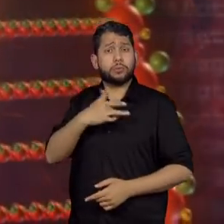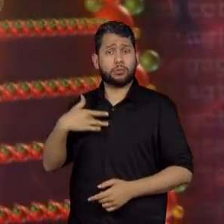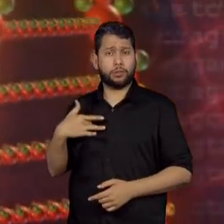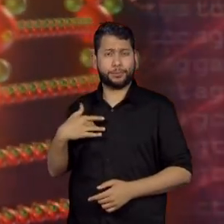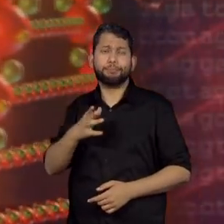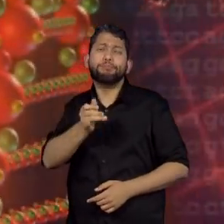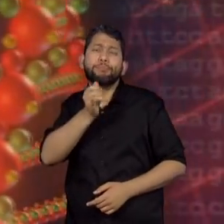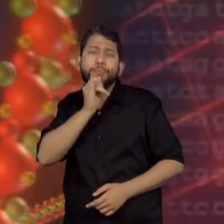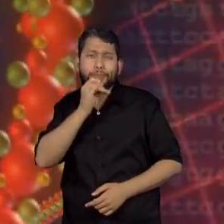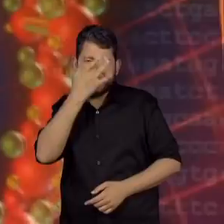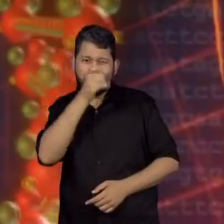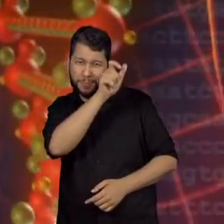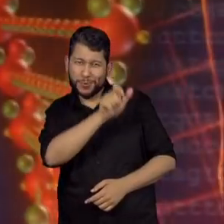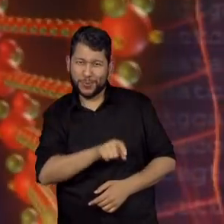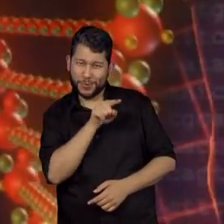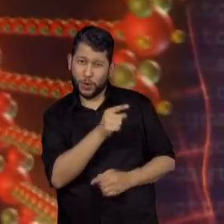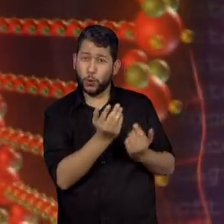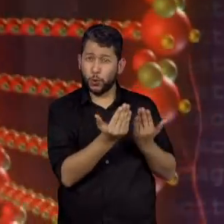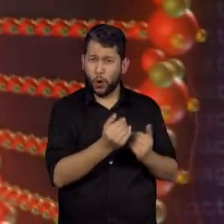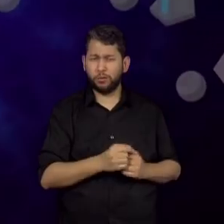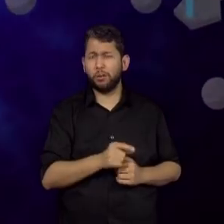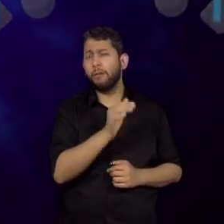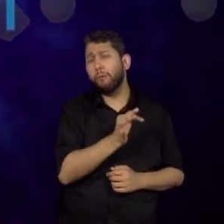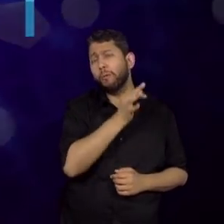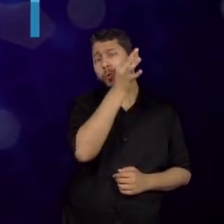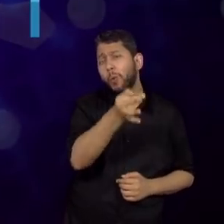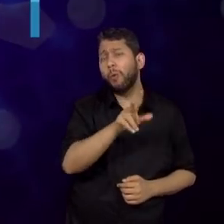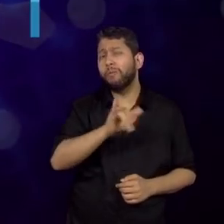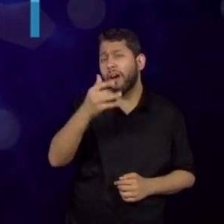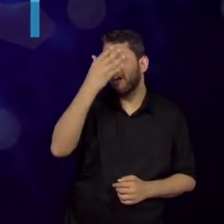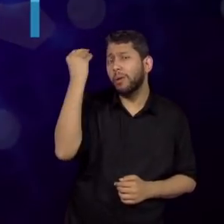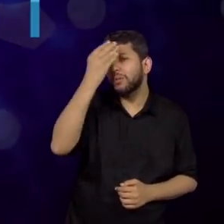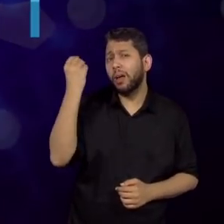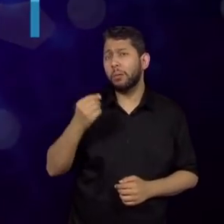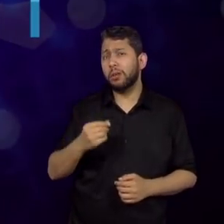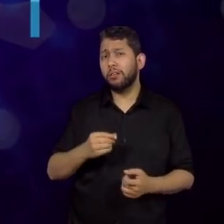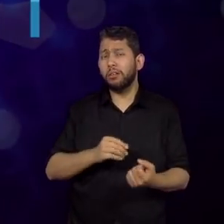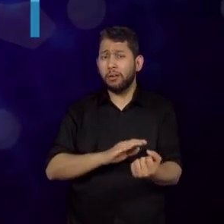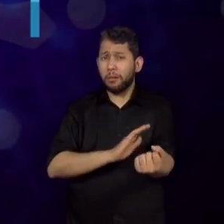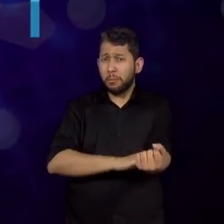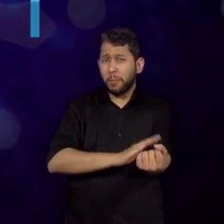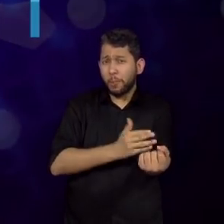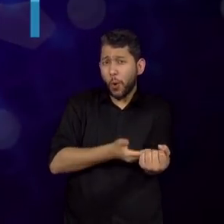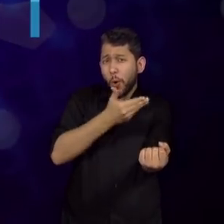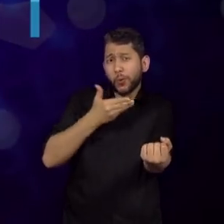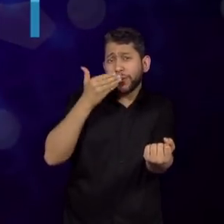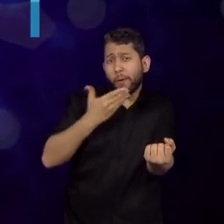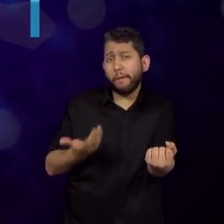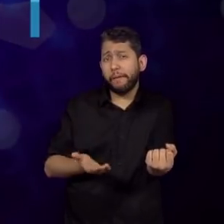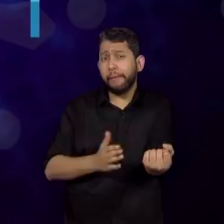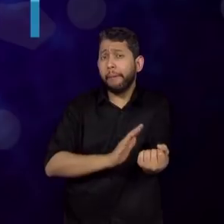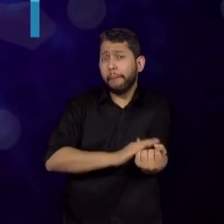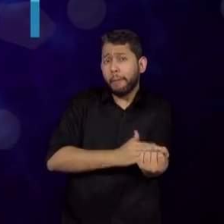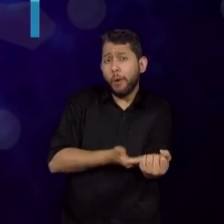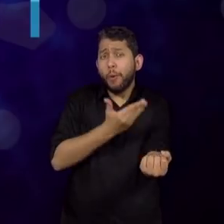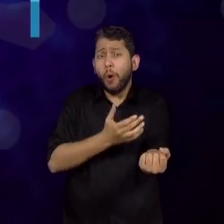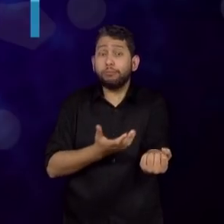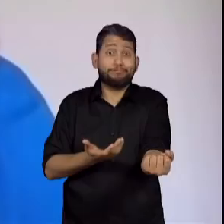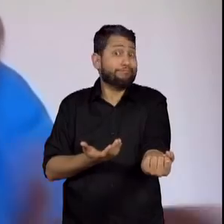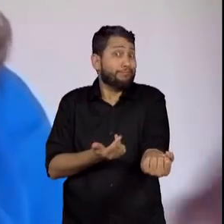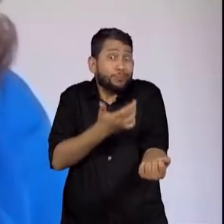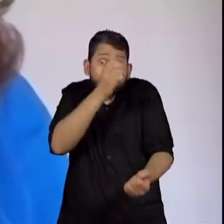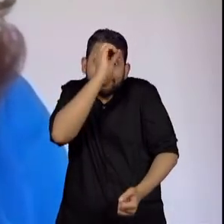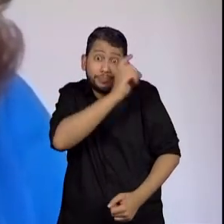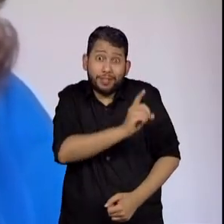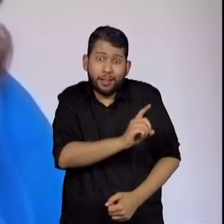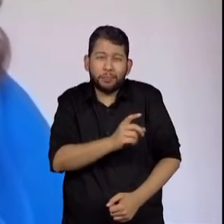não sabe se ela tem risco de vir a ter Alzheimer, de vir a ter hipertensão, de vir a ter todas essas condições que aparecem mais tarde.